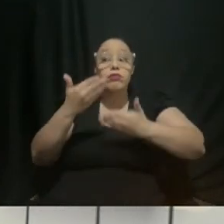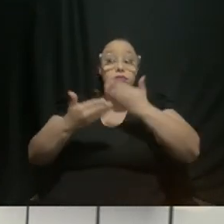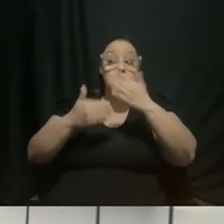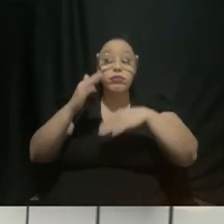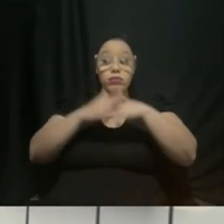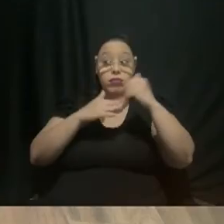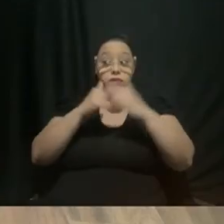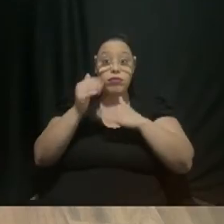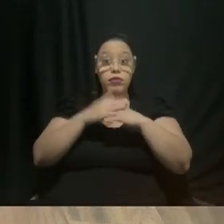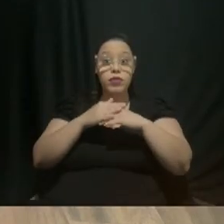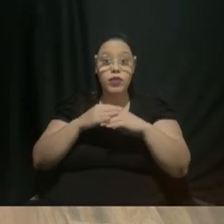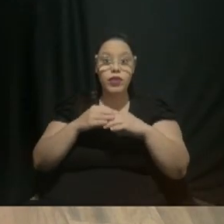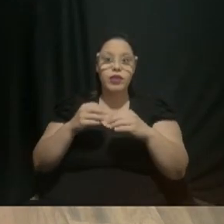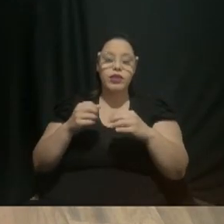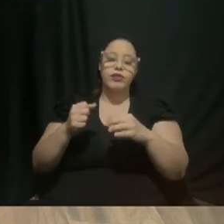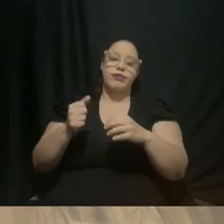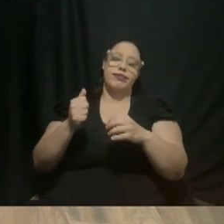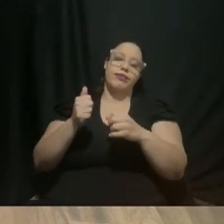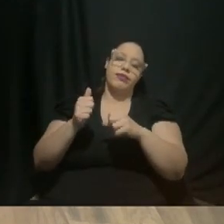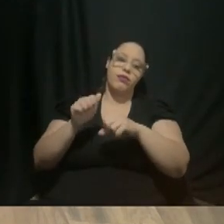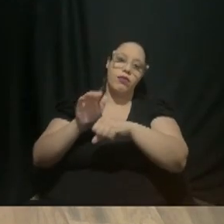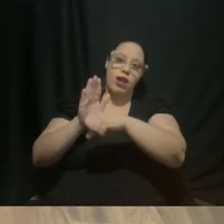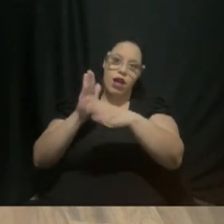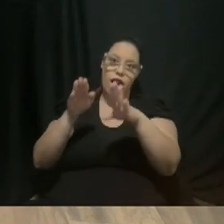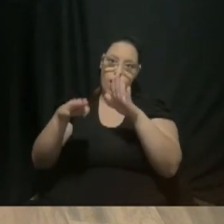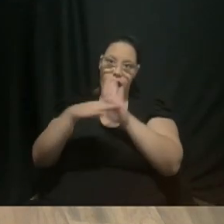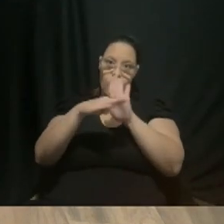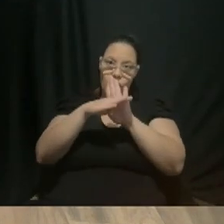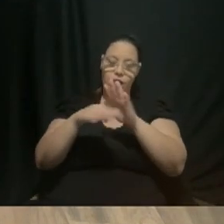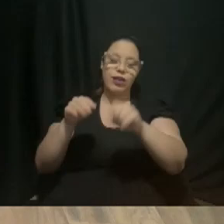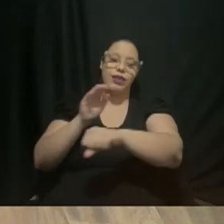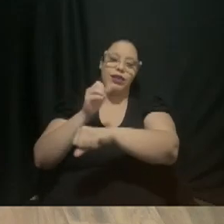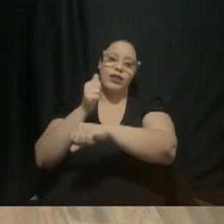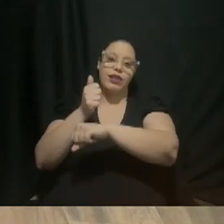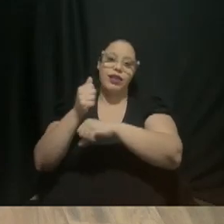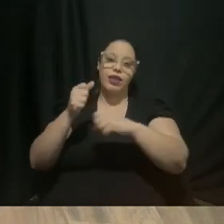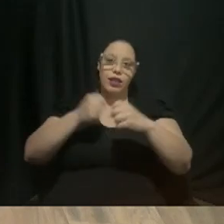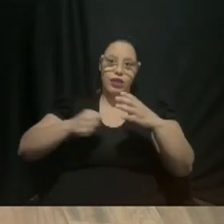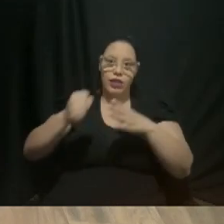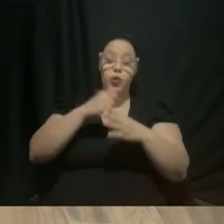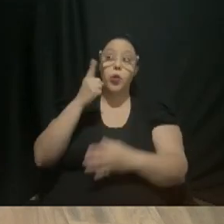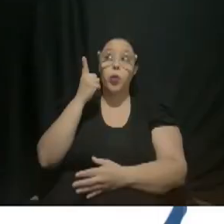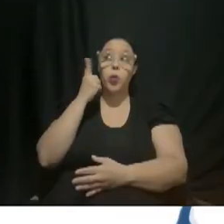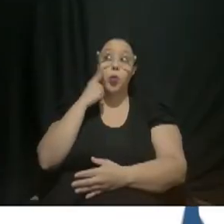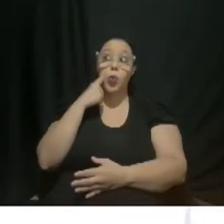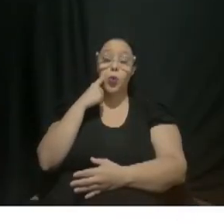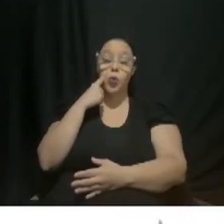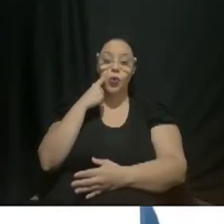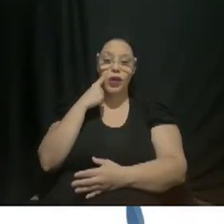de cozinha. Só pode ser no nosso quadro Se Liga na Profissão.